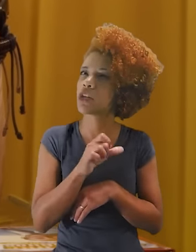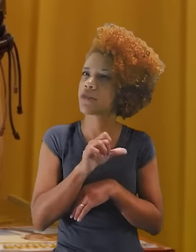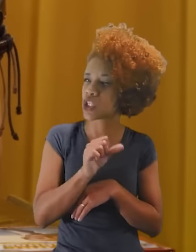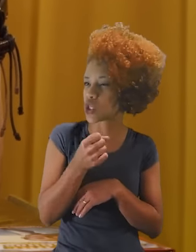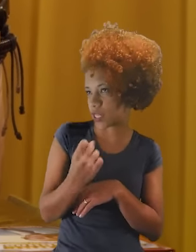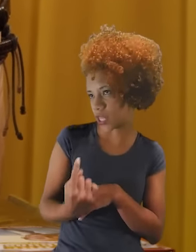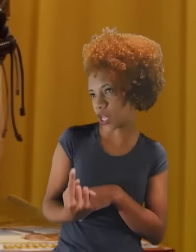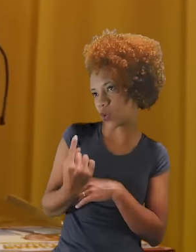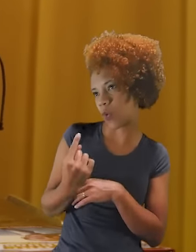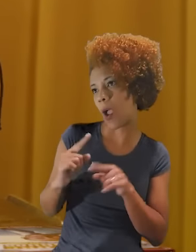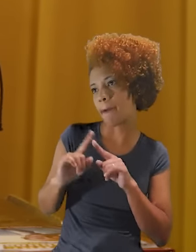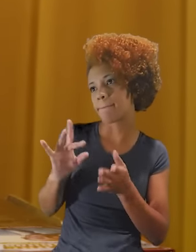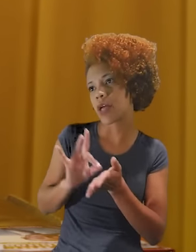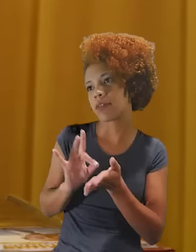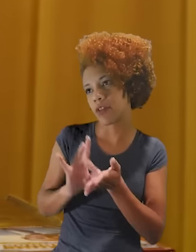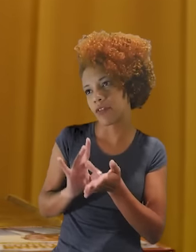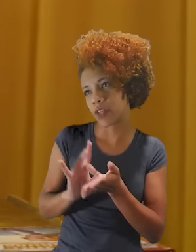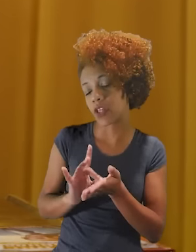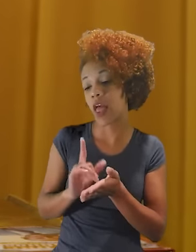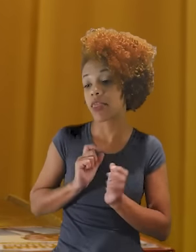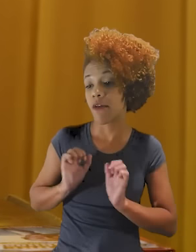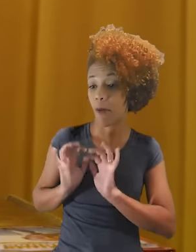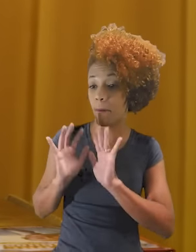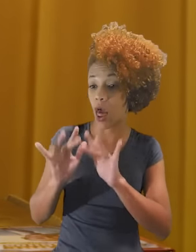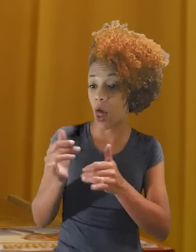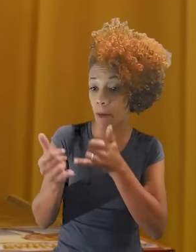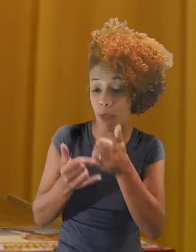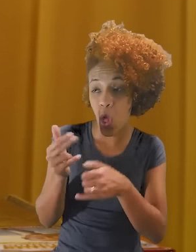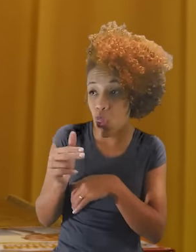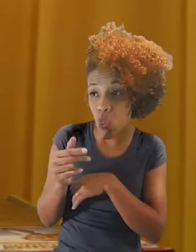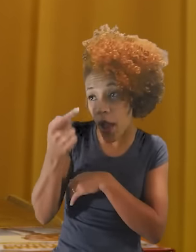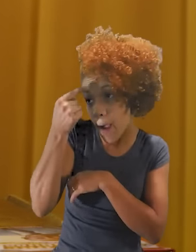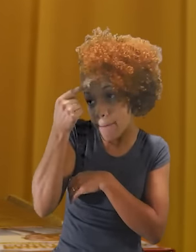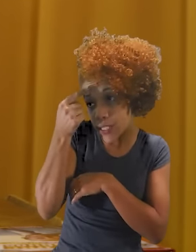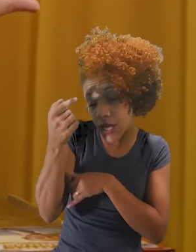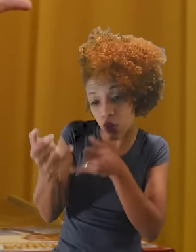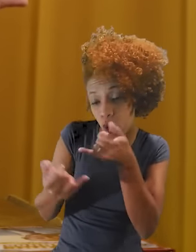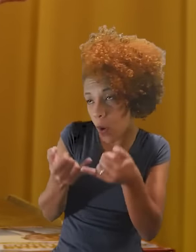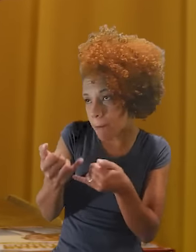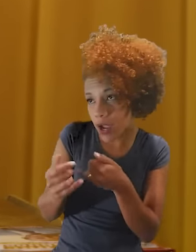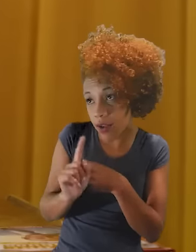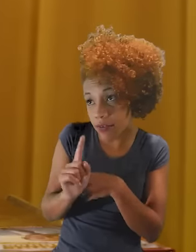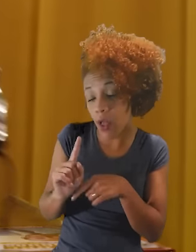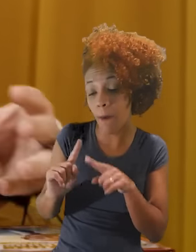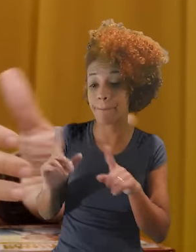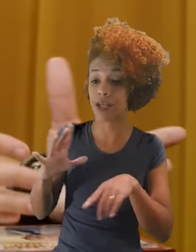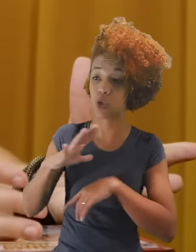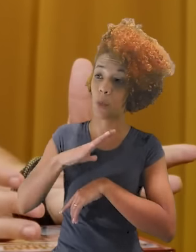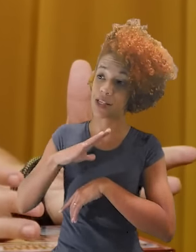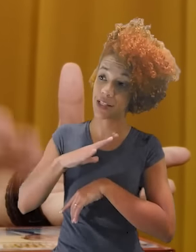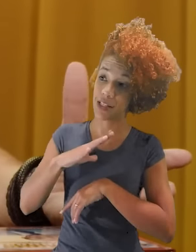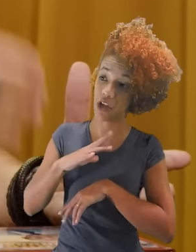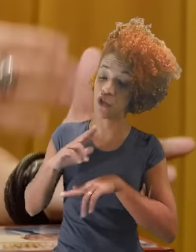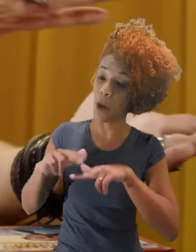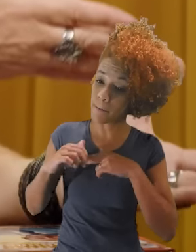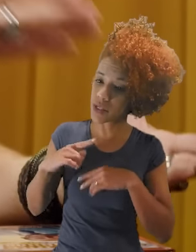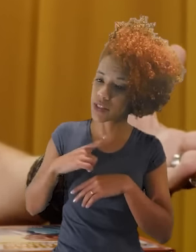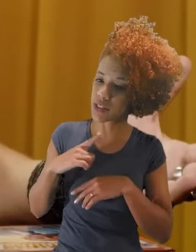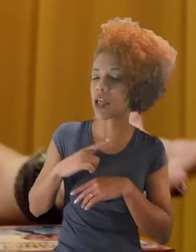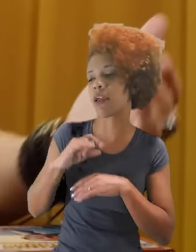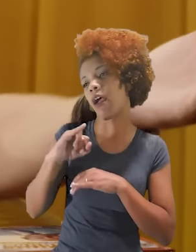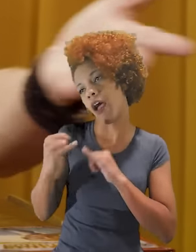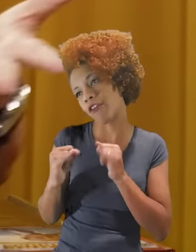81, na verdade, o Epcot que veio em 81 como parque, nunca foi pensado como um parque. Ele foi pensado como uma cidade. Por isso que a